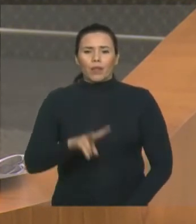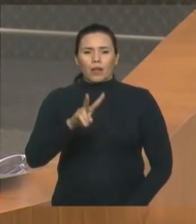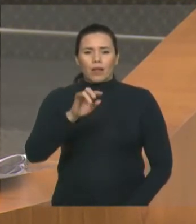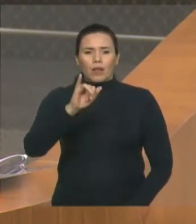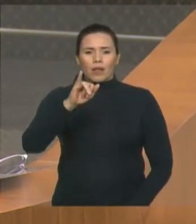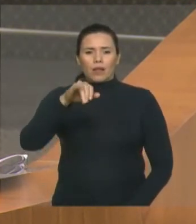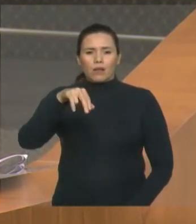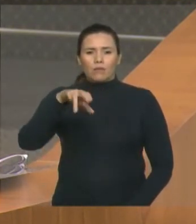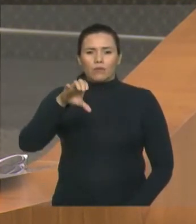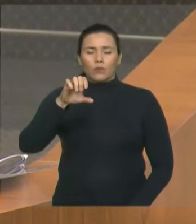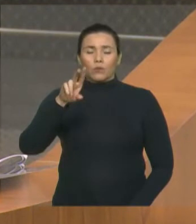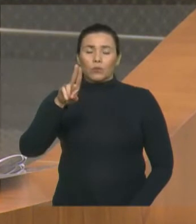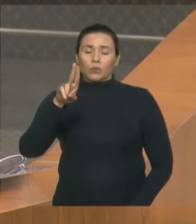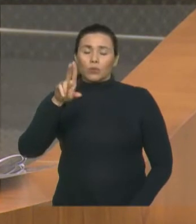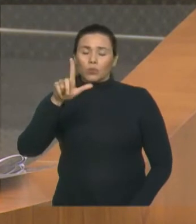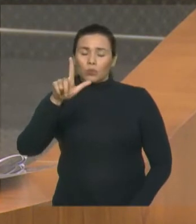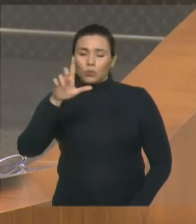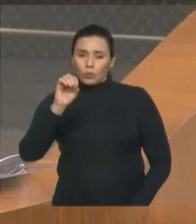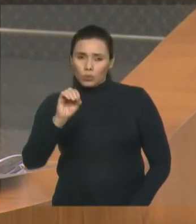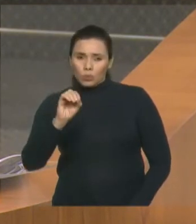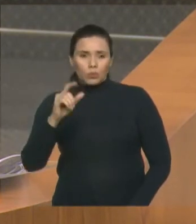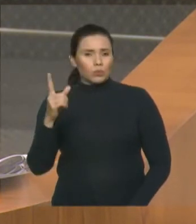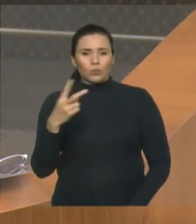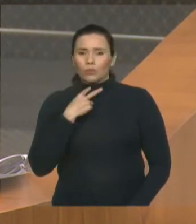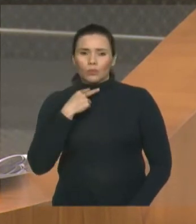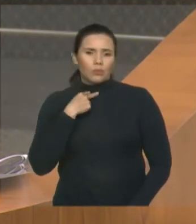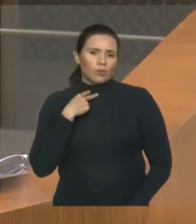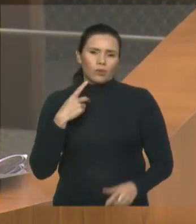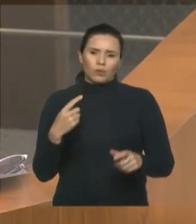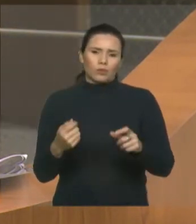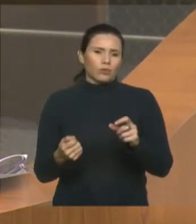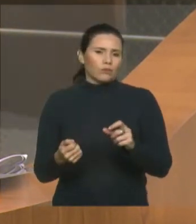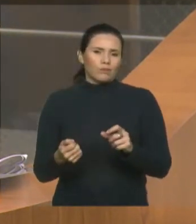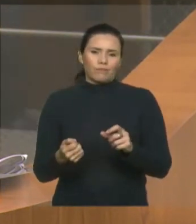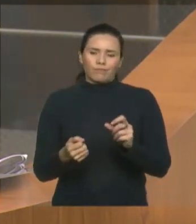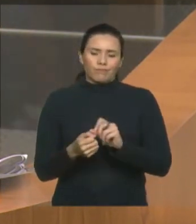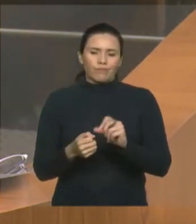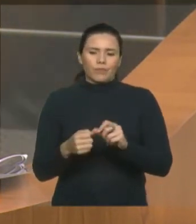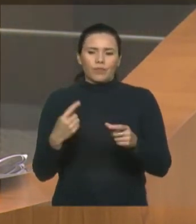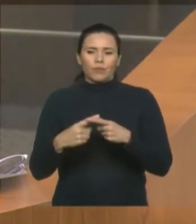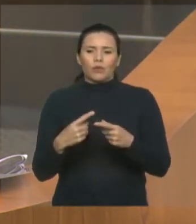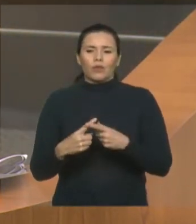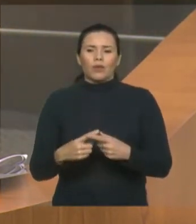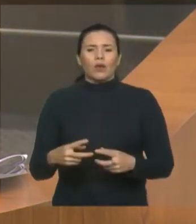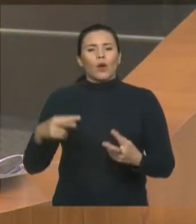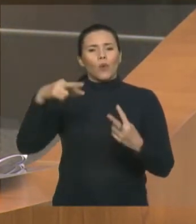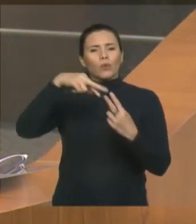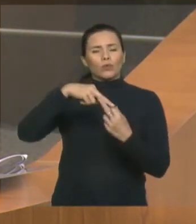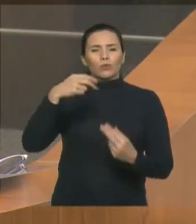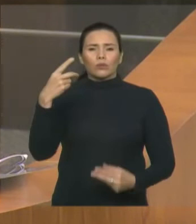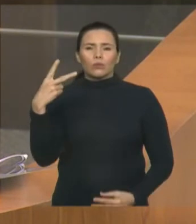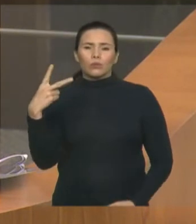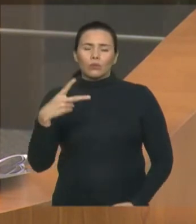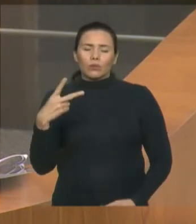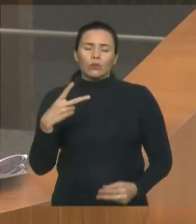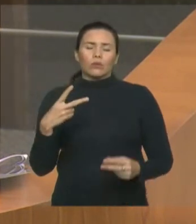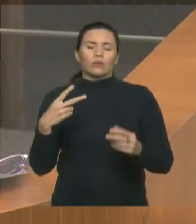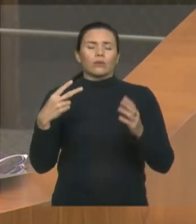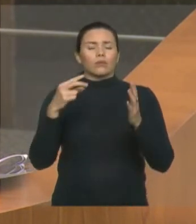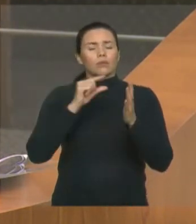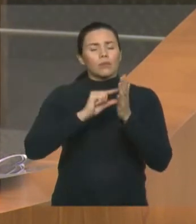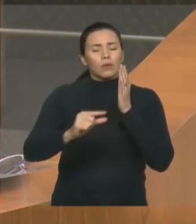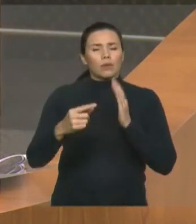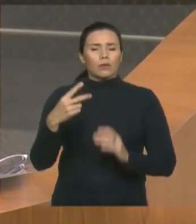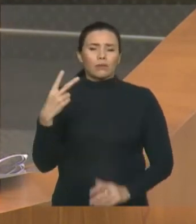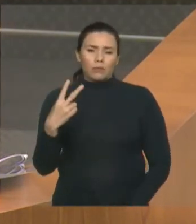frontalmente o artigo 37 da Constituição, inciso 2, parágrafo 2. E quem é a responsabilidade? Onde é que está o Ministério Público,